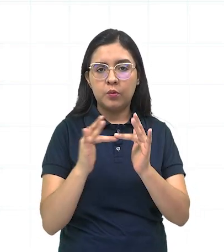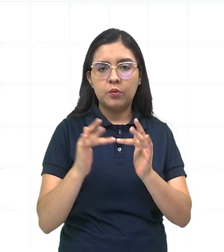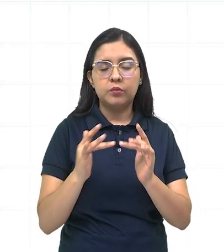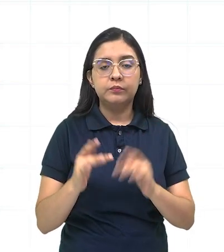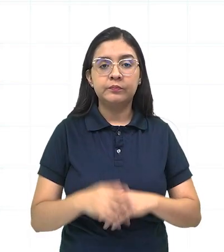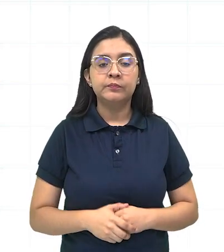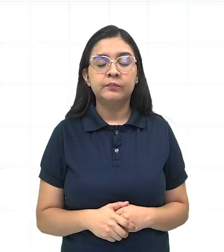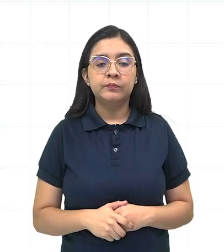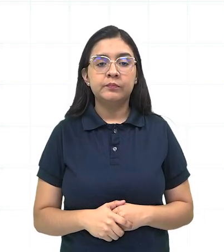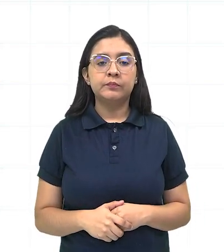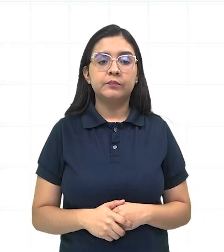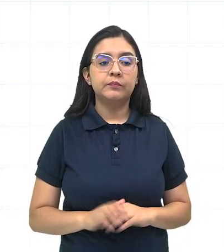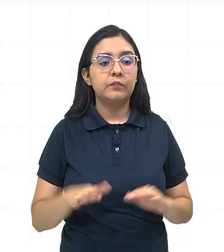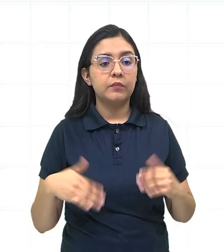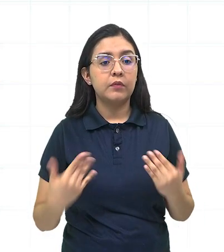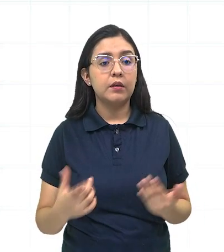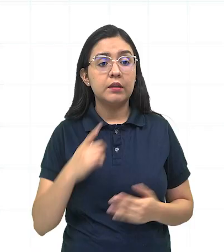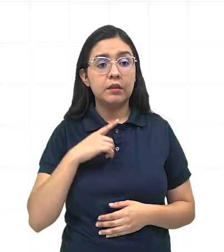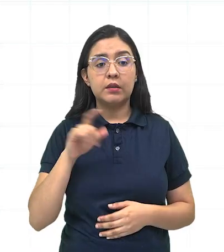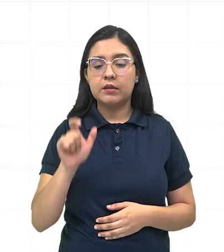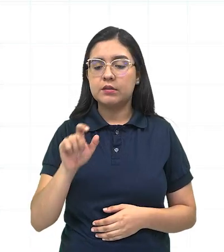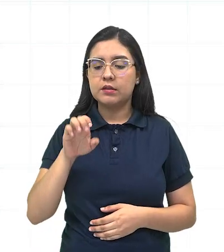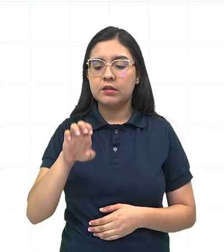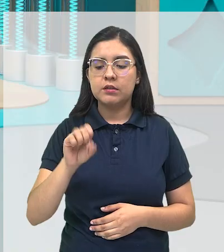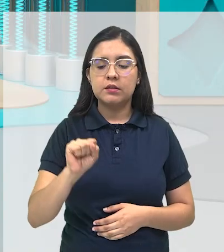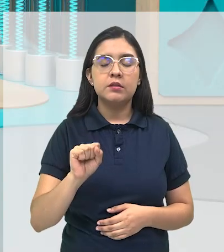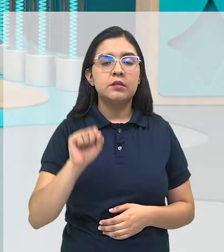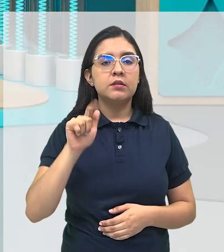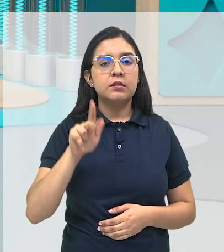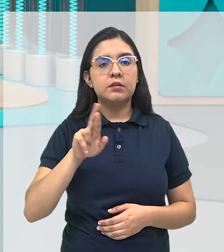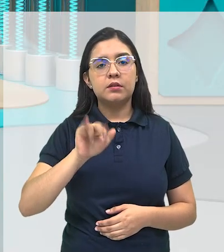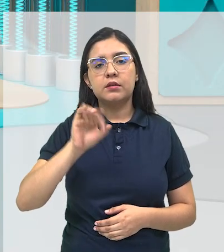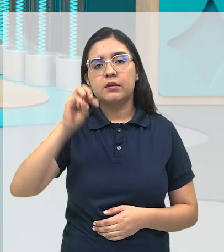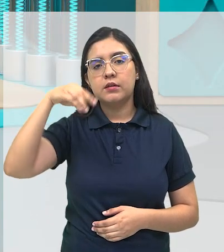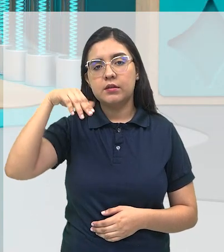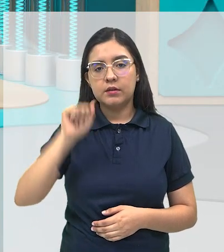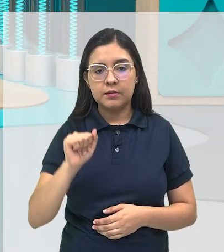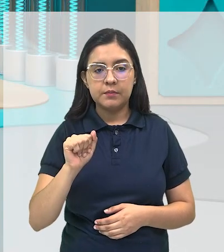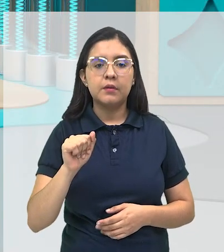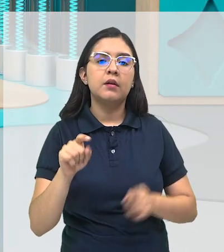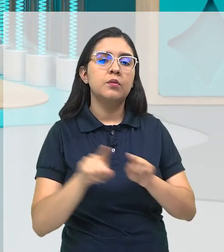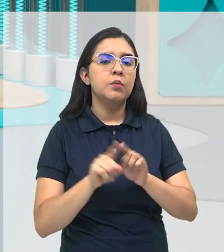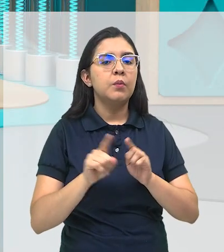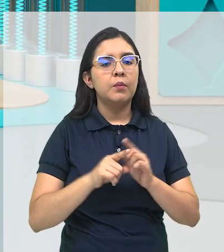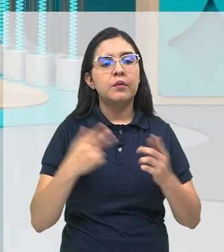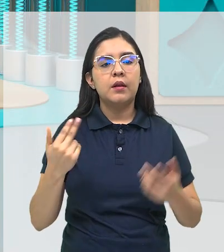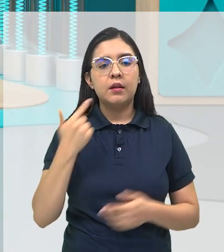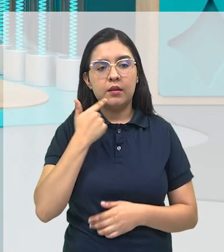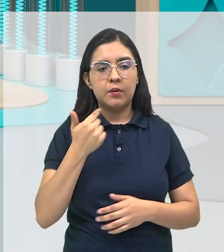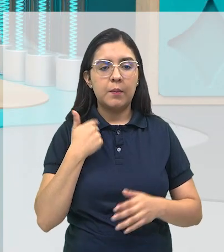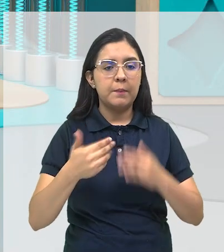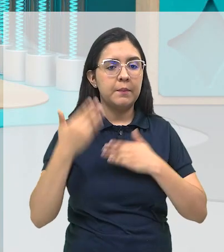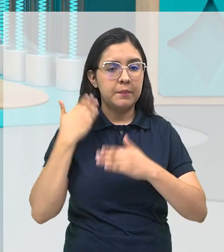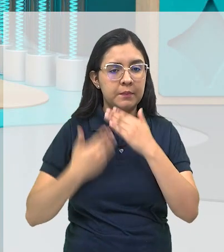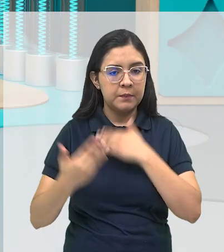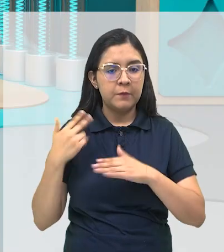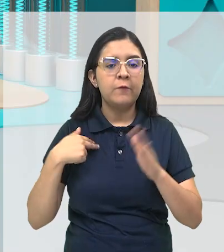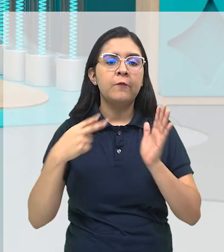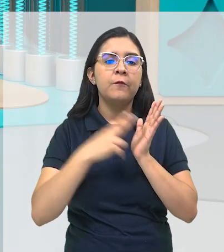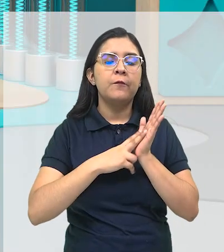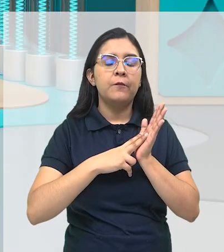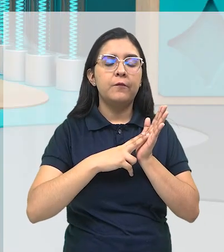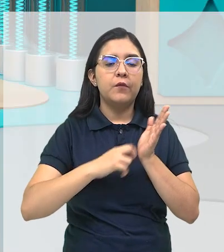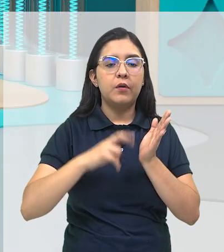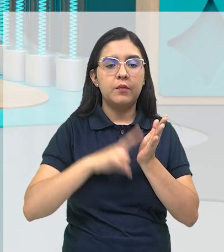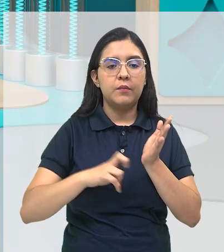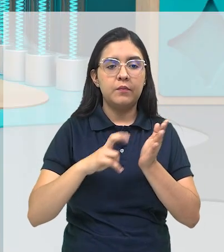os praticantes, tá bom? Esse termo esgrima, ele vem do antigo provençal, é um termo de